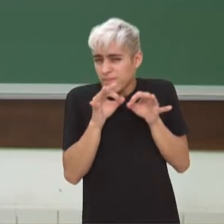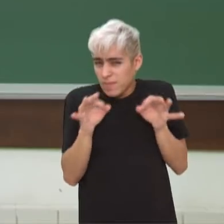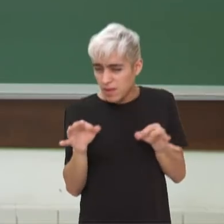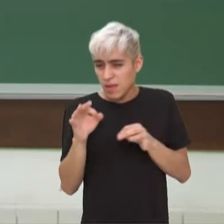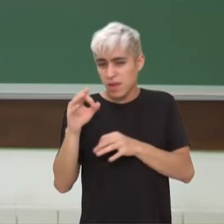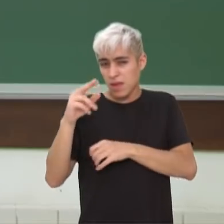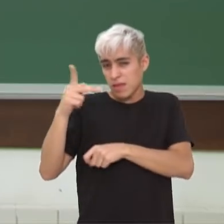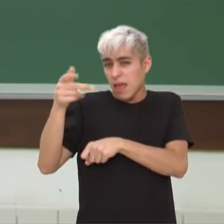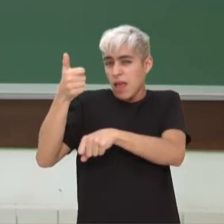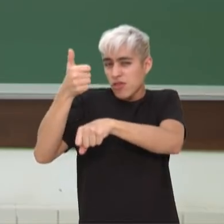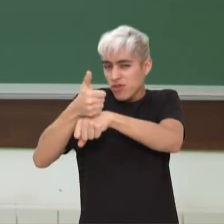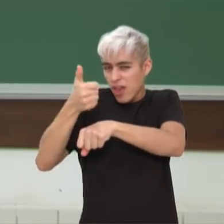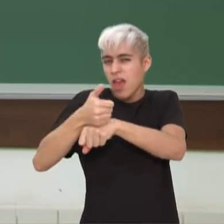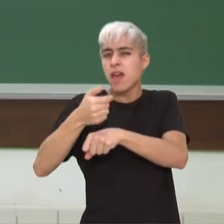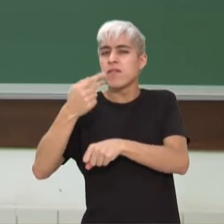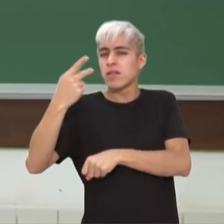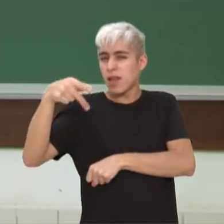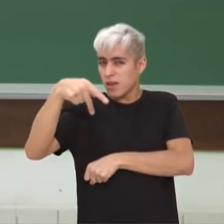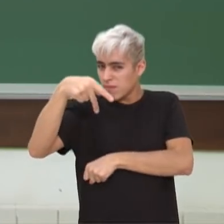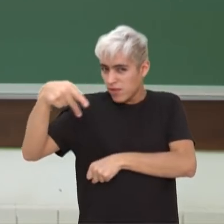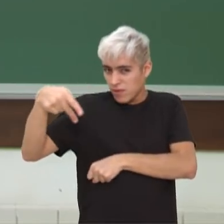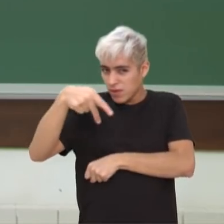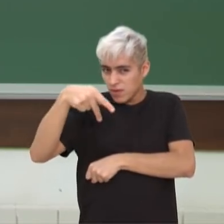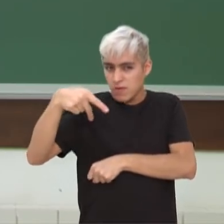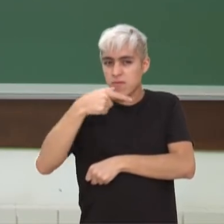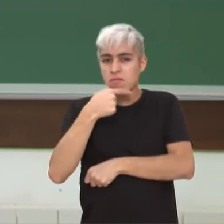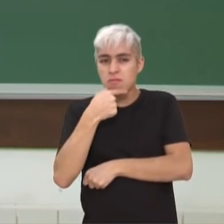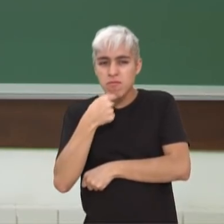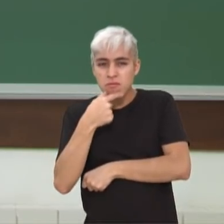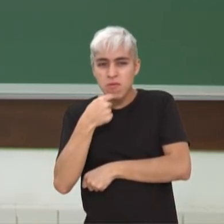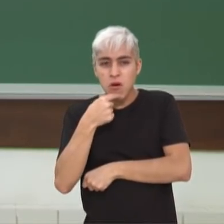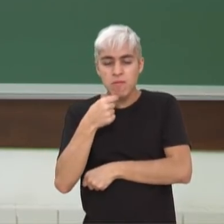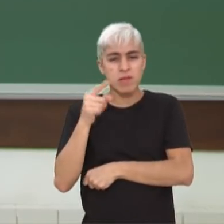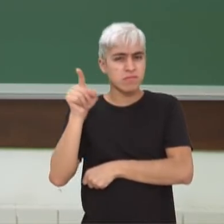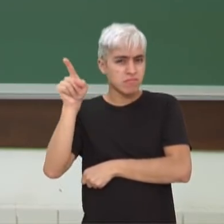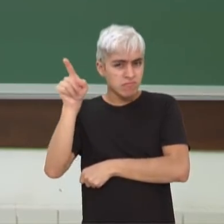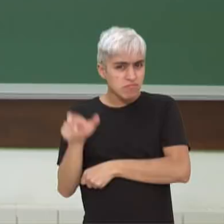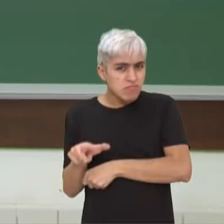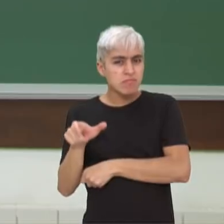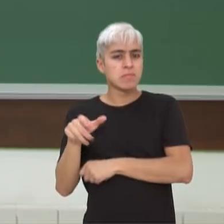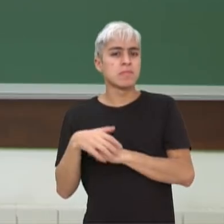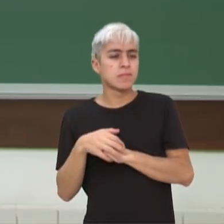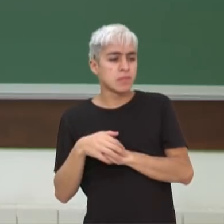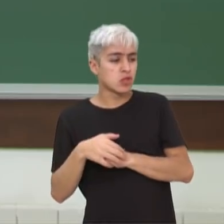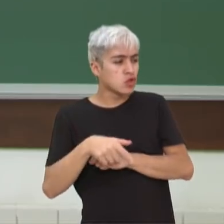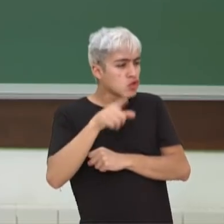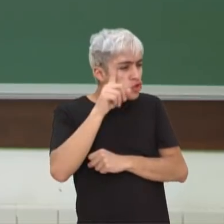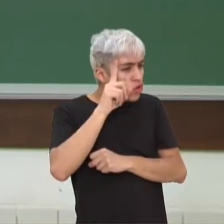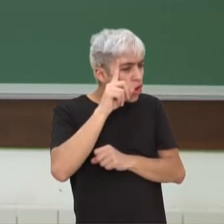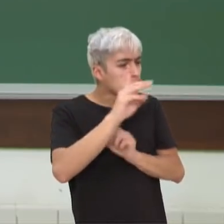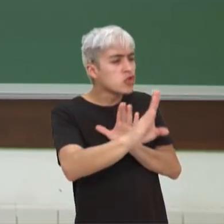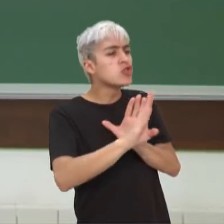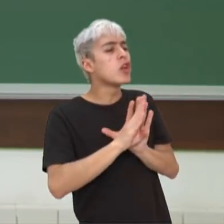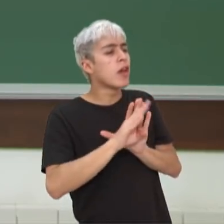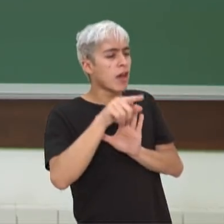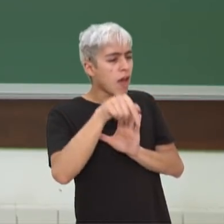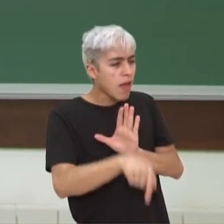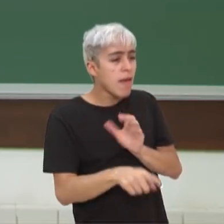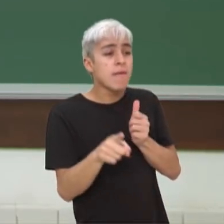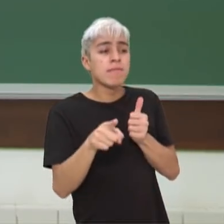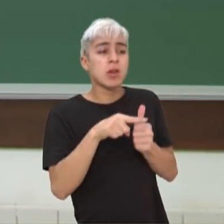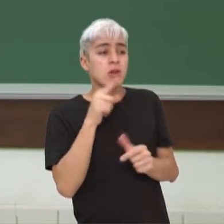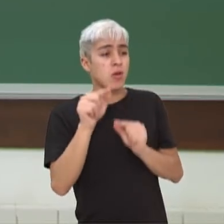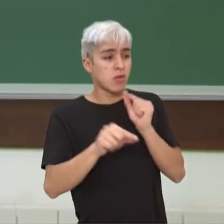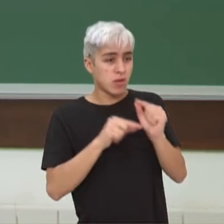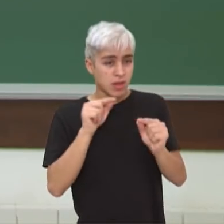que o treinador dele ele passa para ele, que é o Jack Chan, ele fala, ó, todos os dias você vai chegar aqui e a primeira atividade que você vai